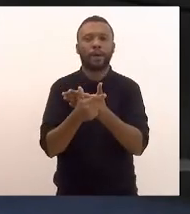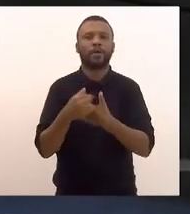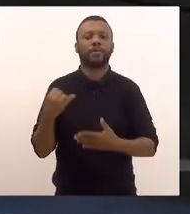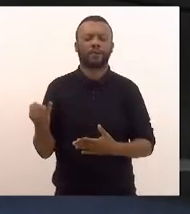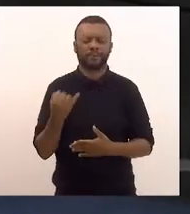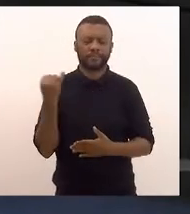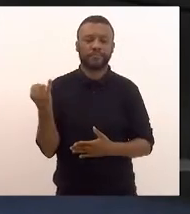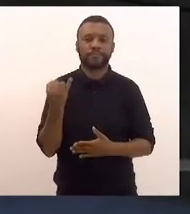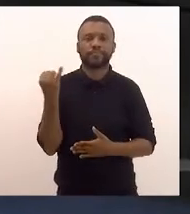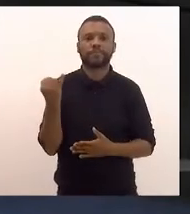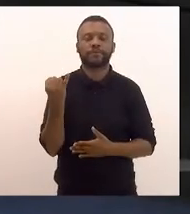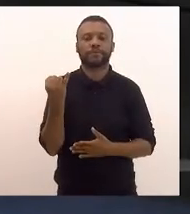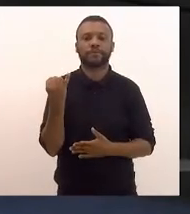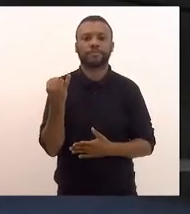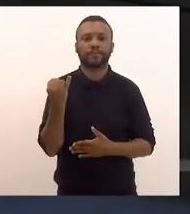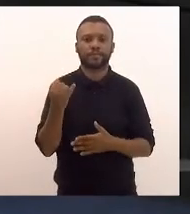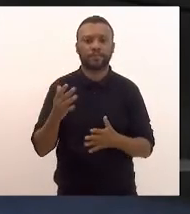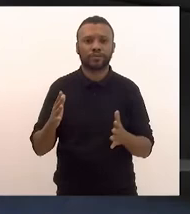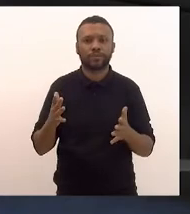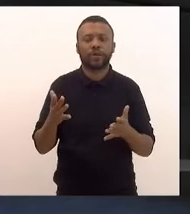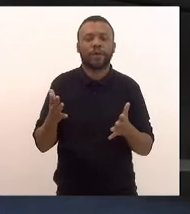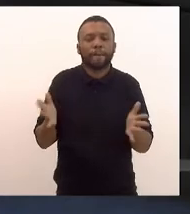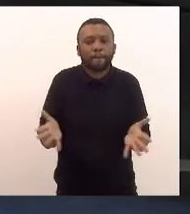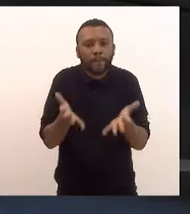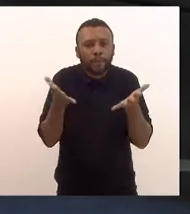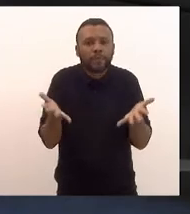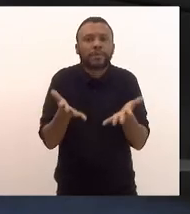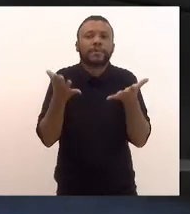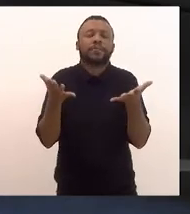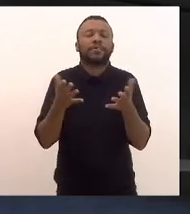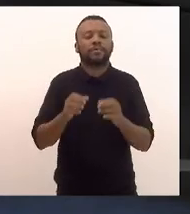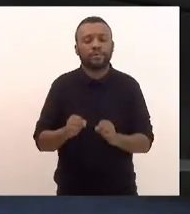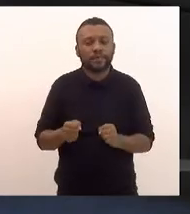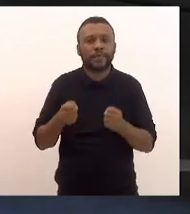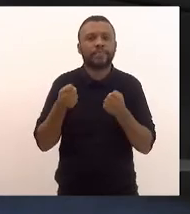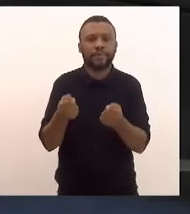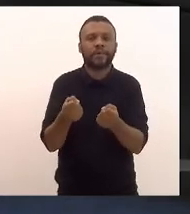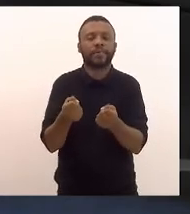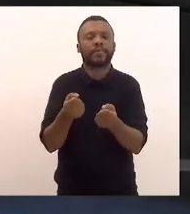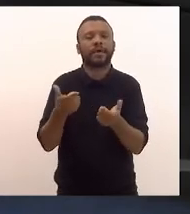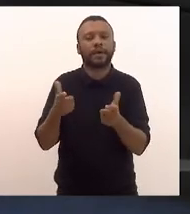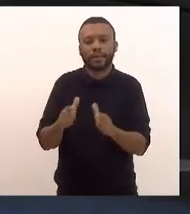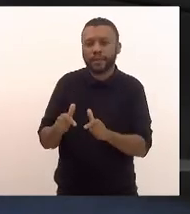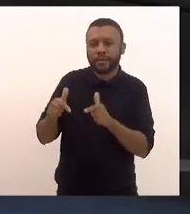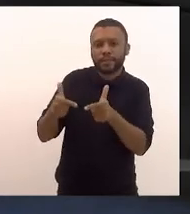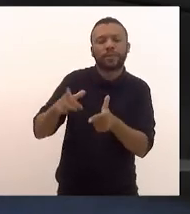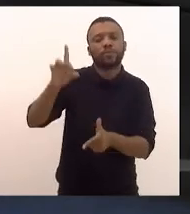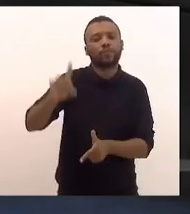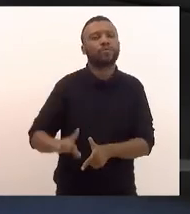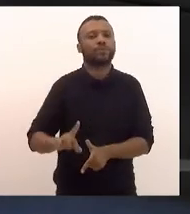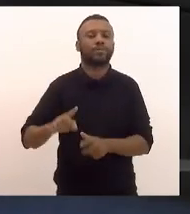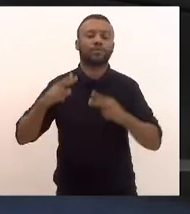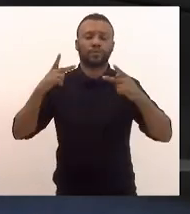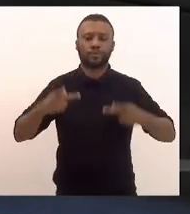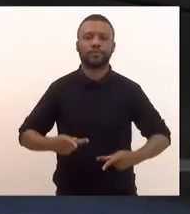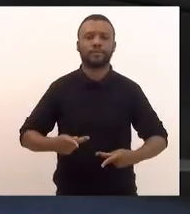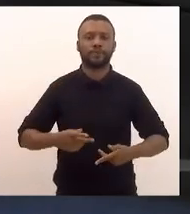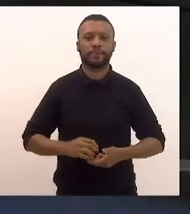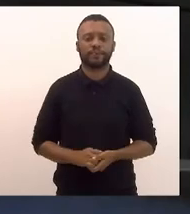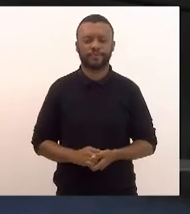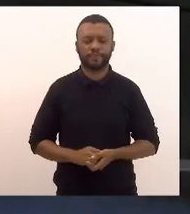de promoção de promoção defesa e efetivação dos Direitos Humanos